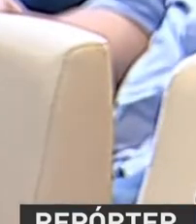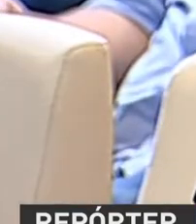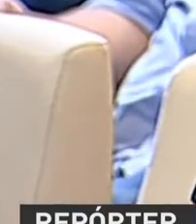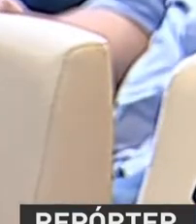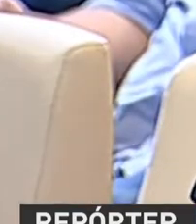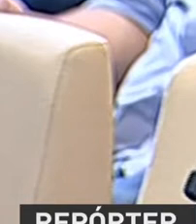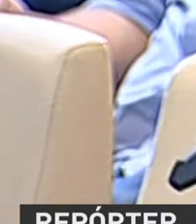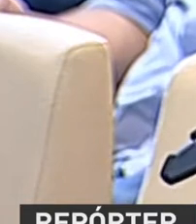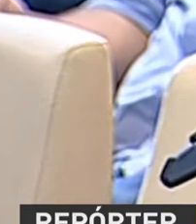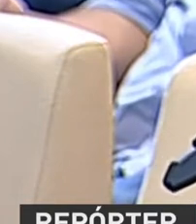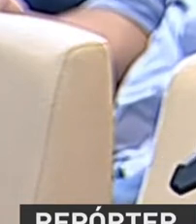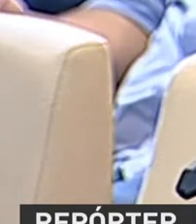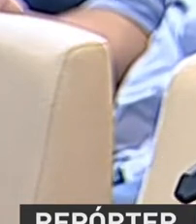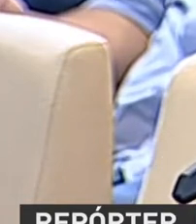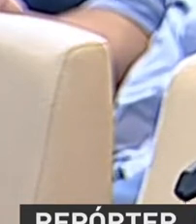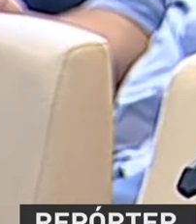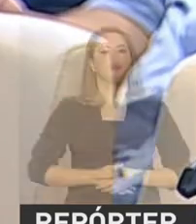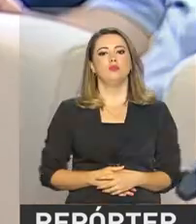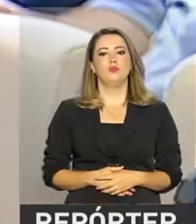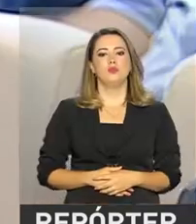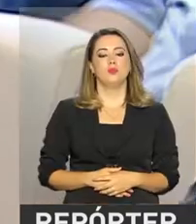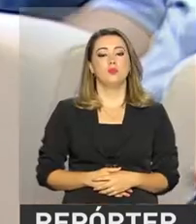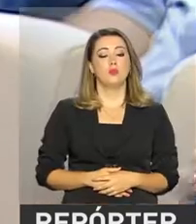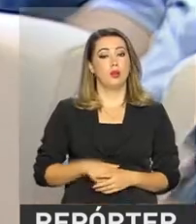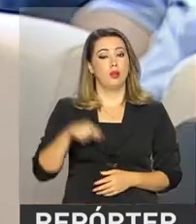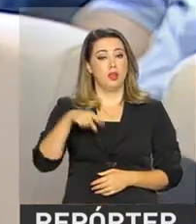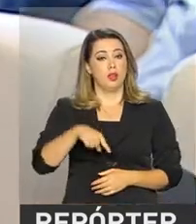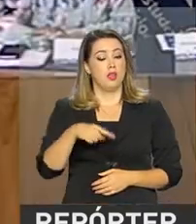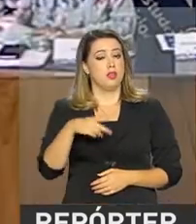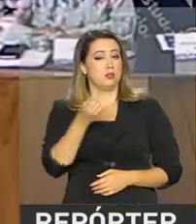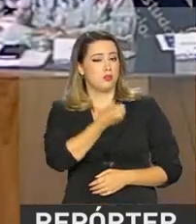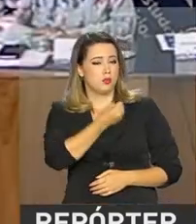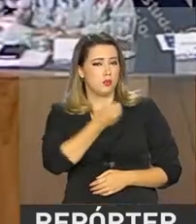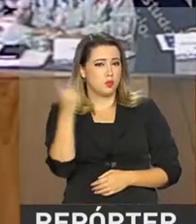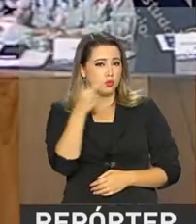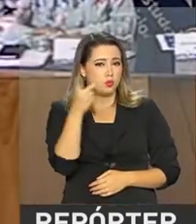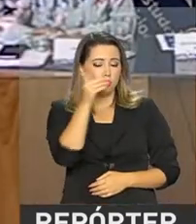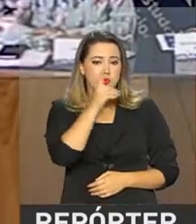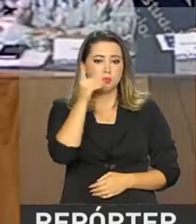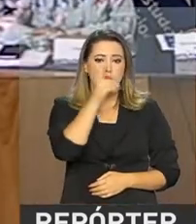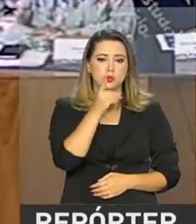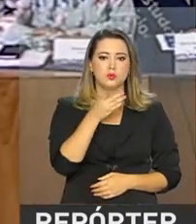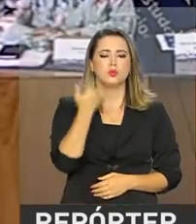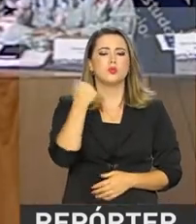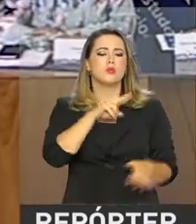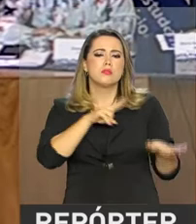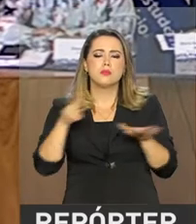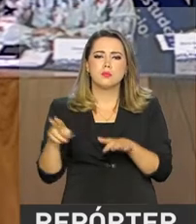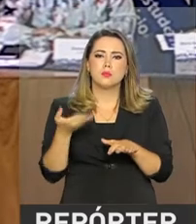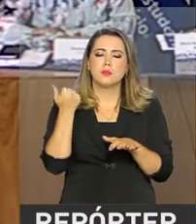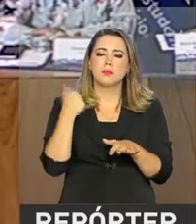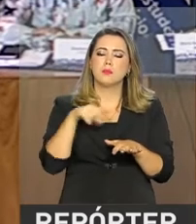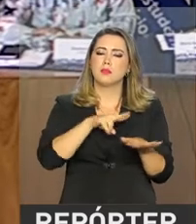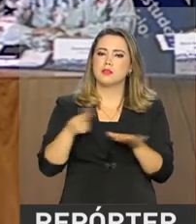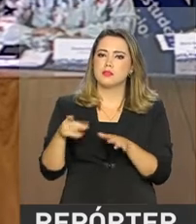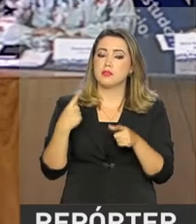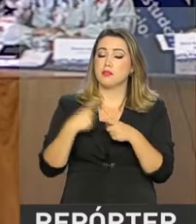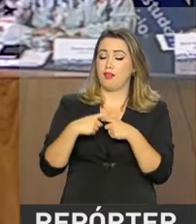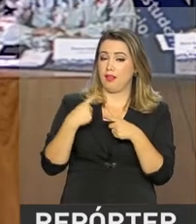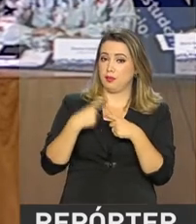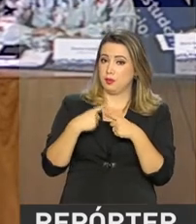falta de energia e tudo, esses números são dos dois? Não, esses números são de domingo passado, todos eles por falta